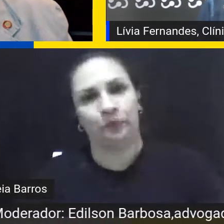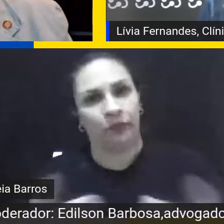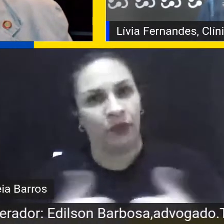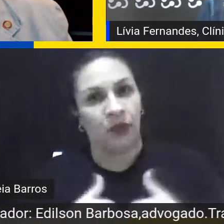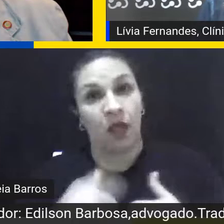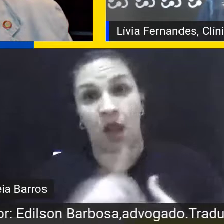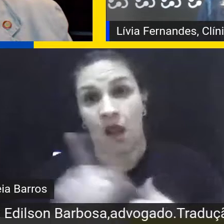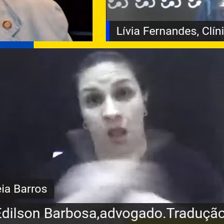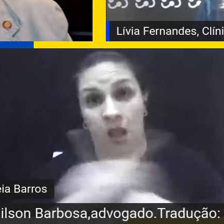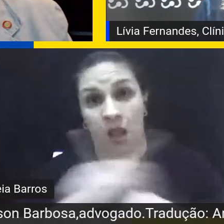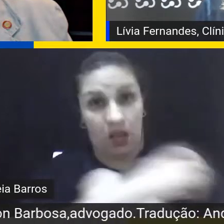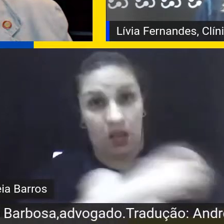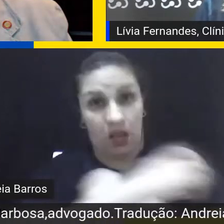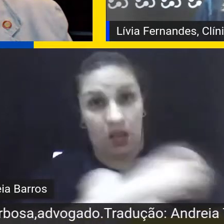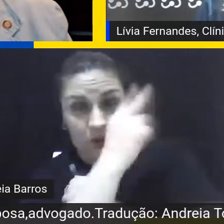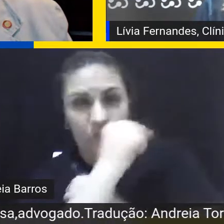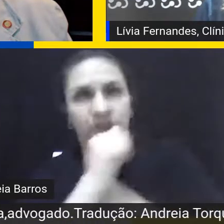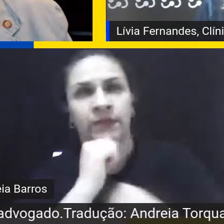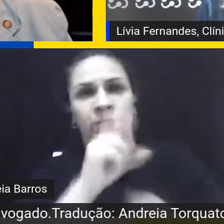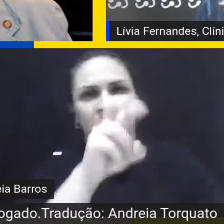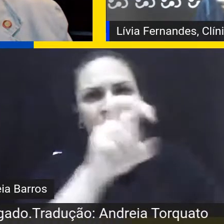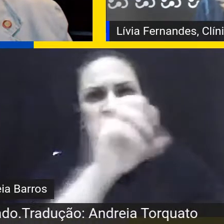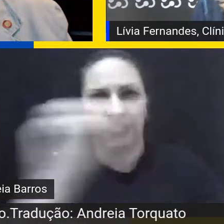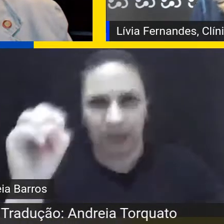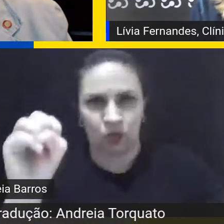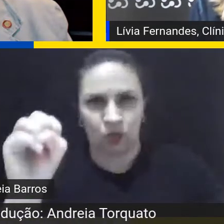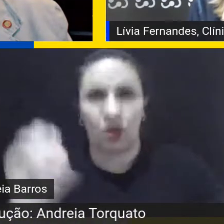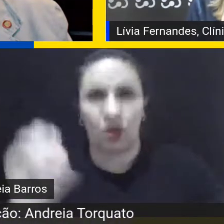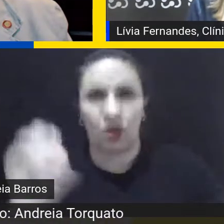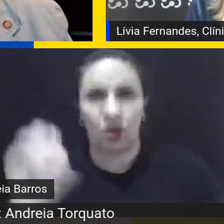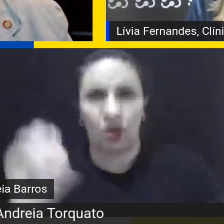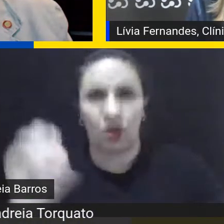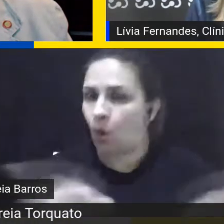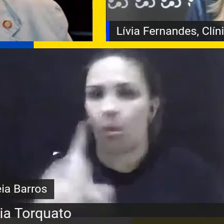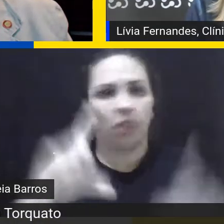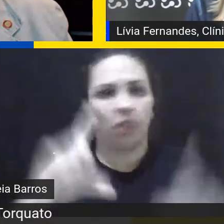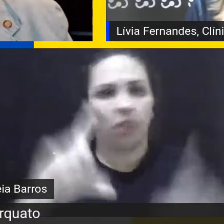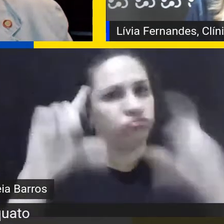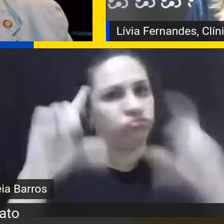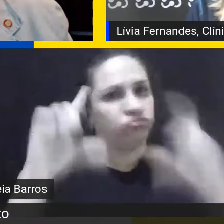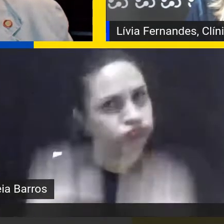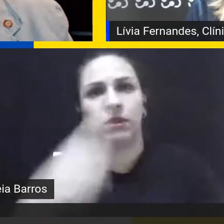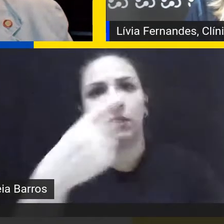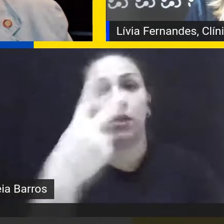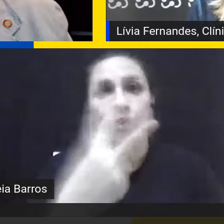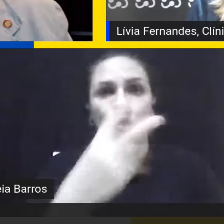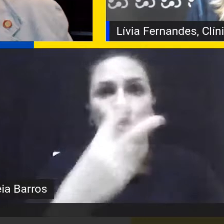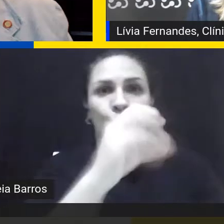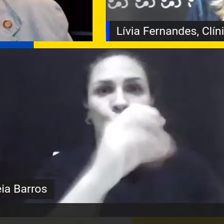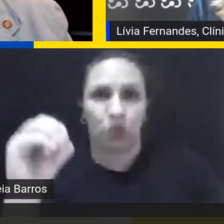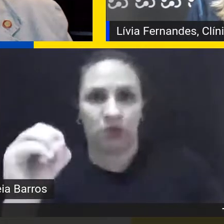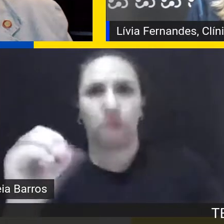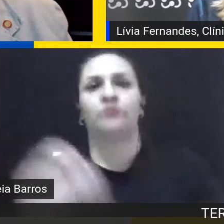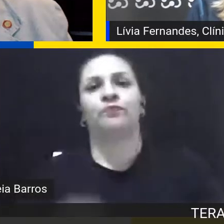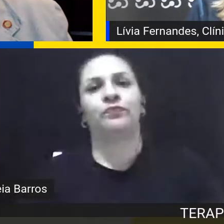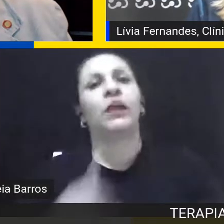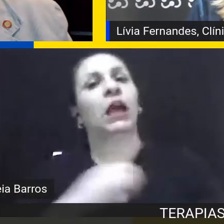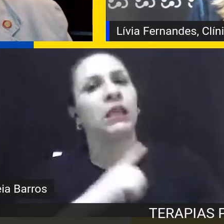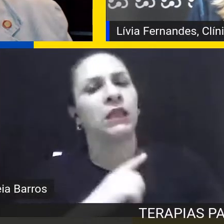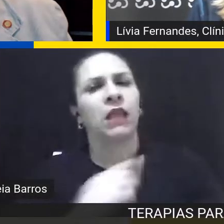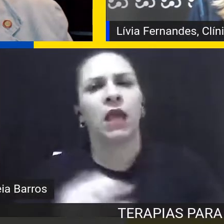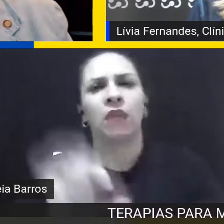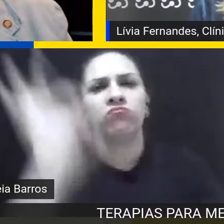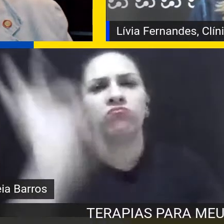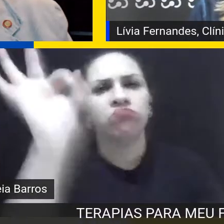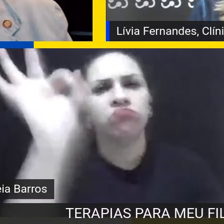de Taguatinga nós tínhamos 500, hoje nós reduzimos para 200. Ainda existe um percentual